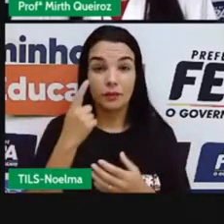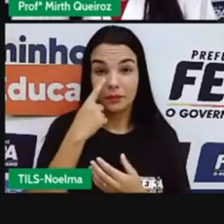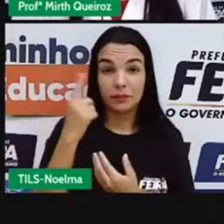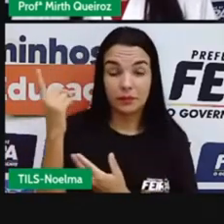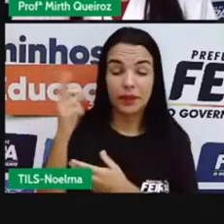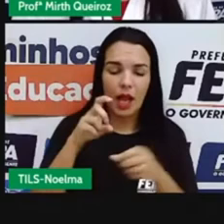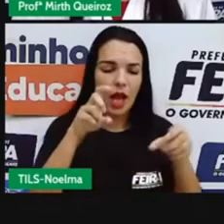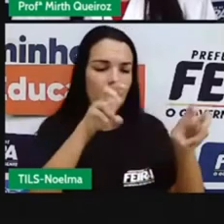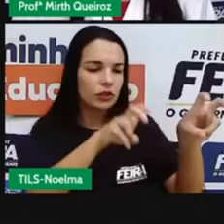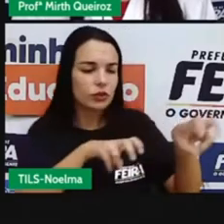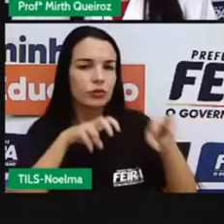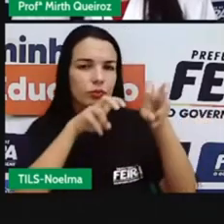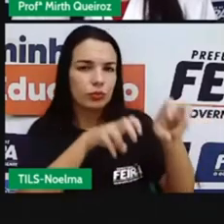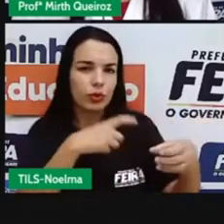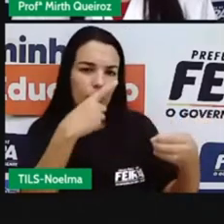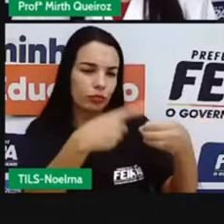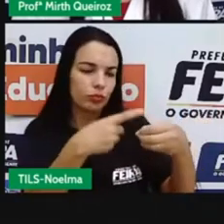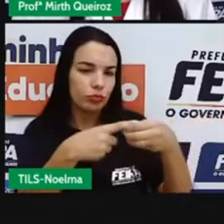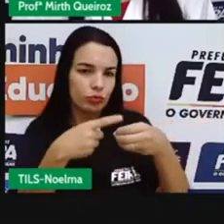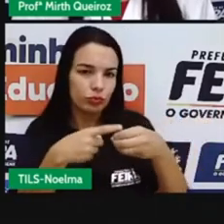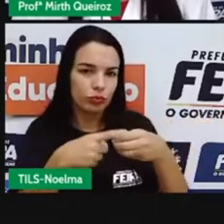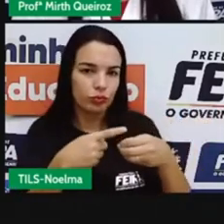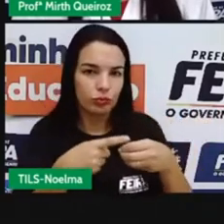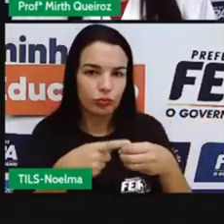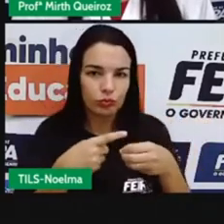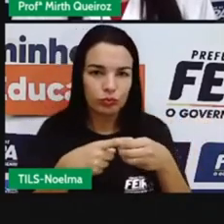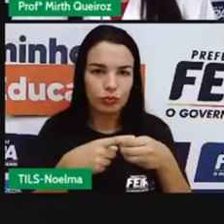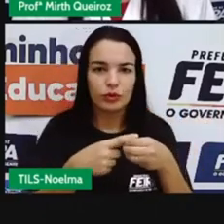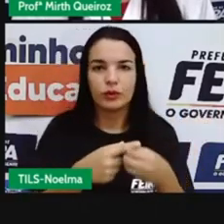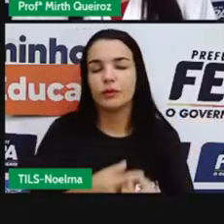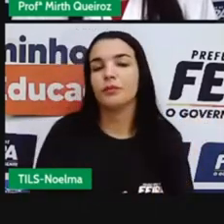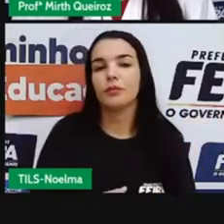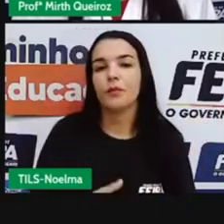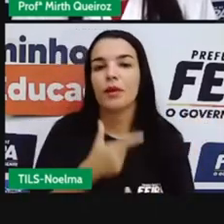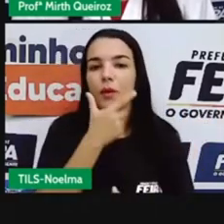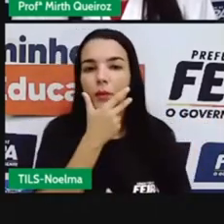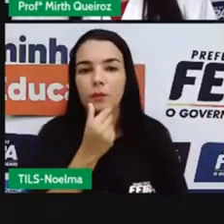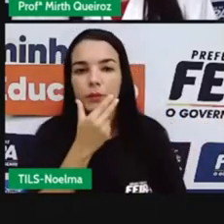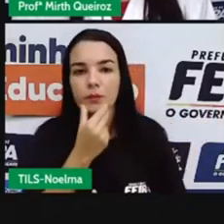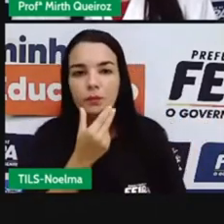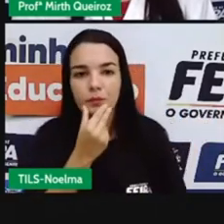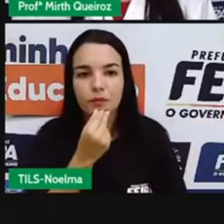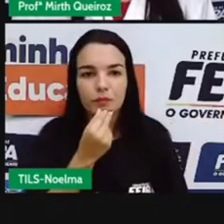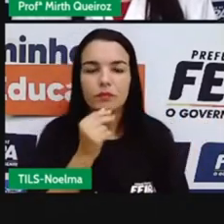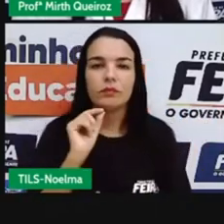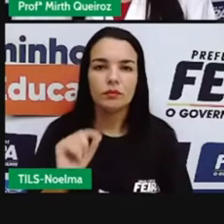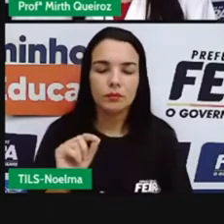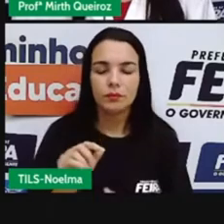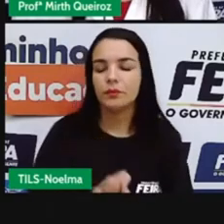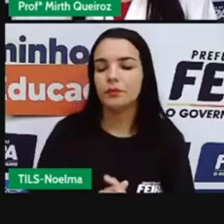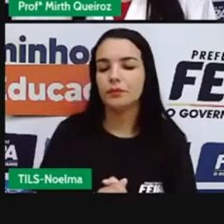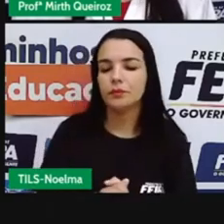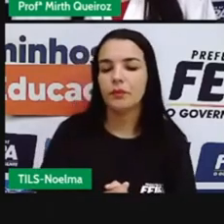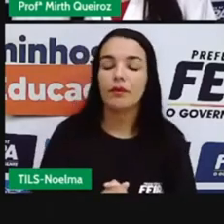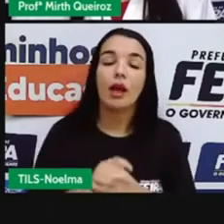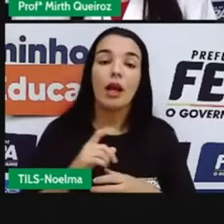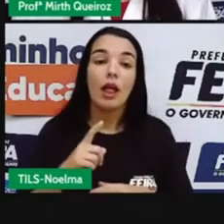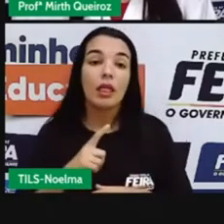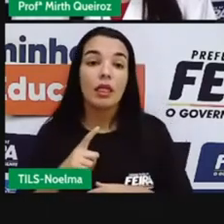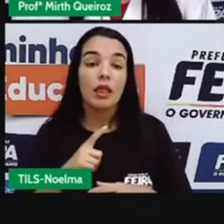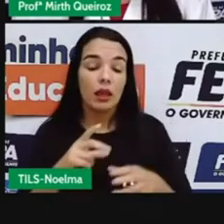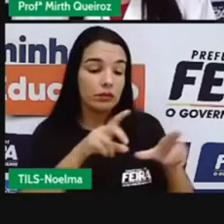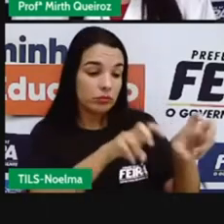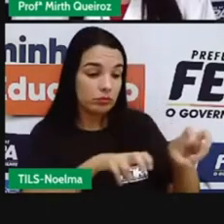Na chácara do Chico Bolacha, de Cecília Meirelles. Na chácara do Chico Bolacha, o que se